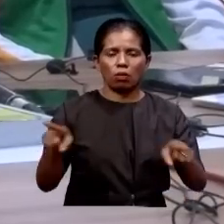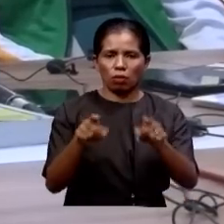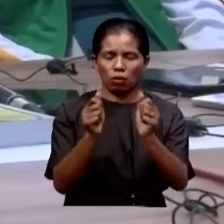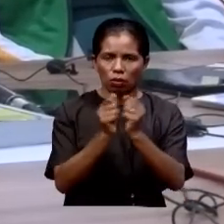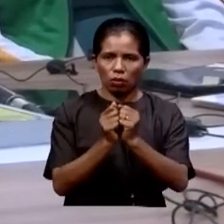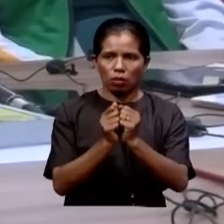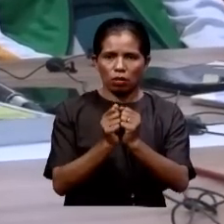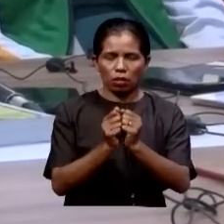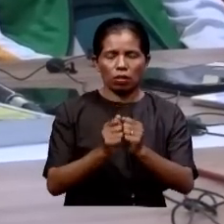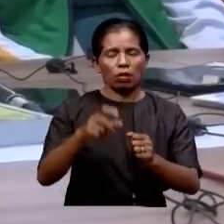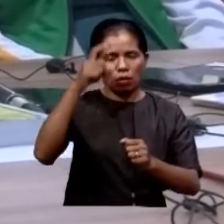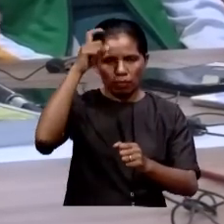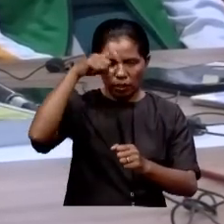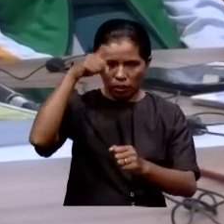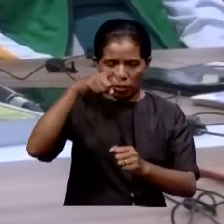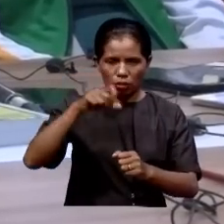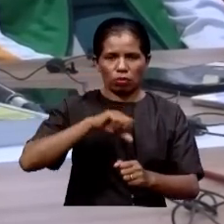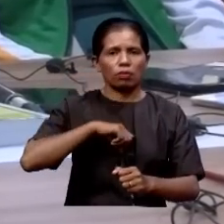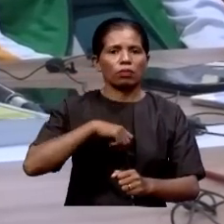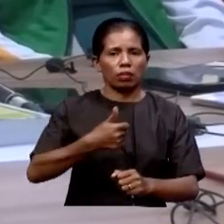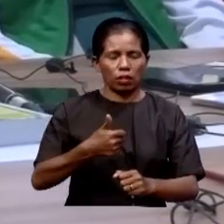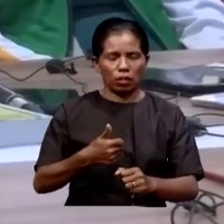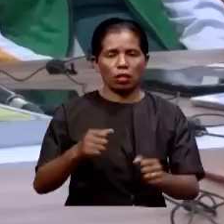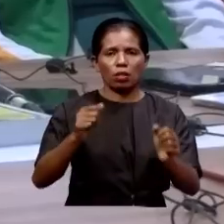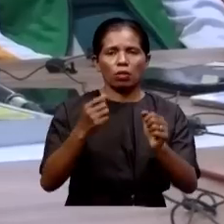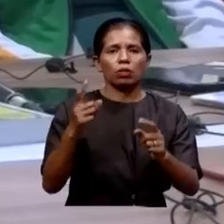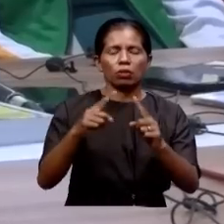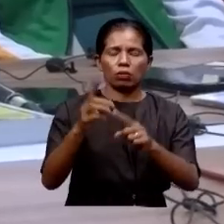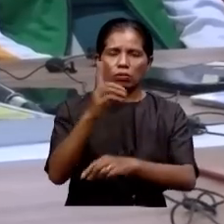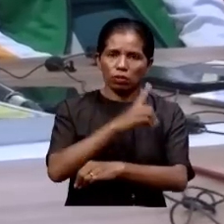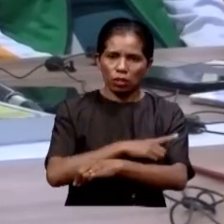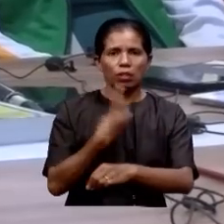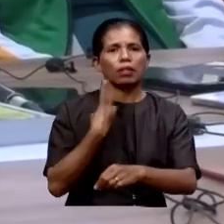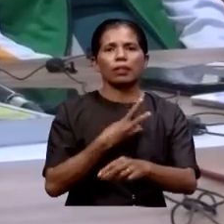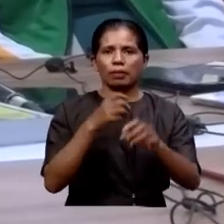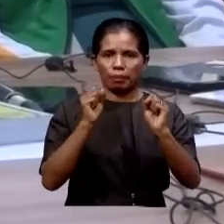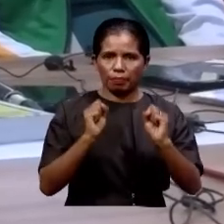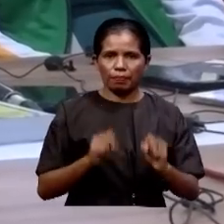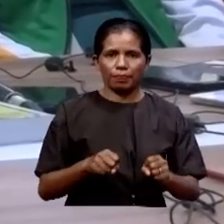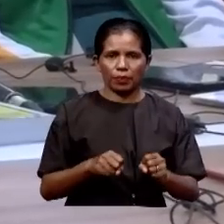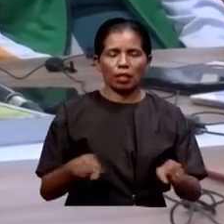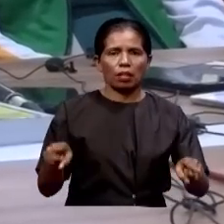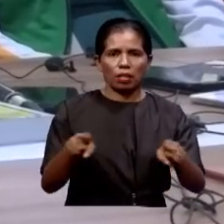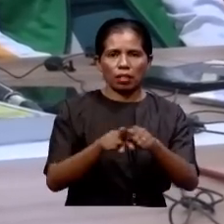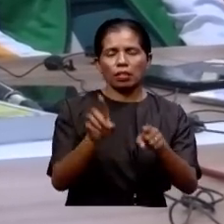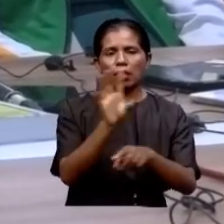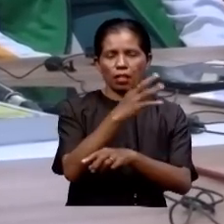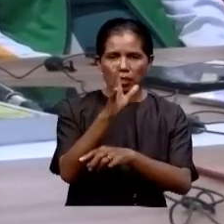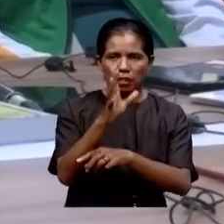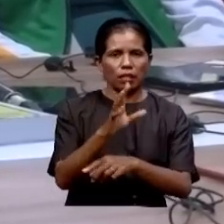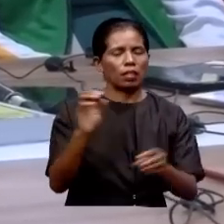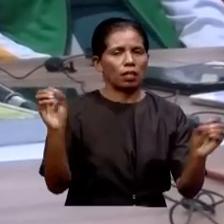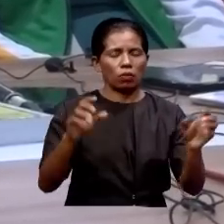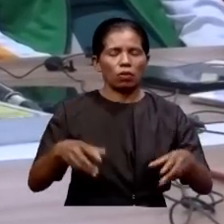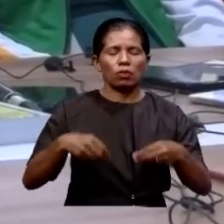ho matene ohin lorong itabele sai ai huri si dakari lakoi